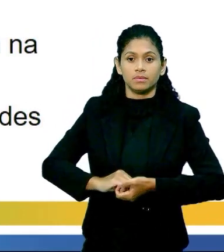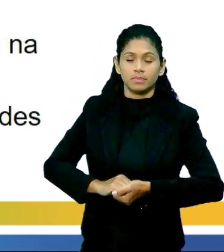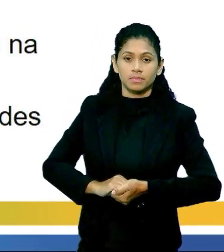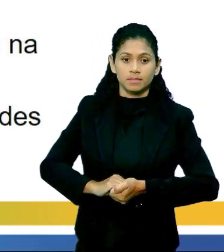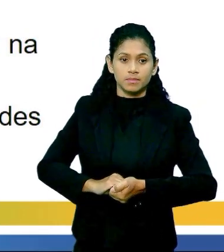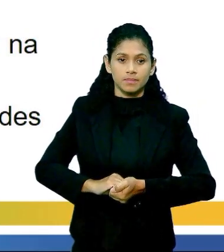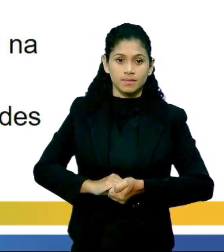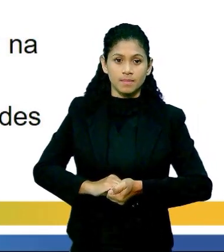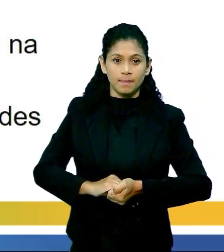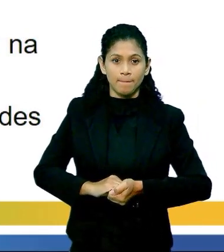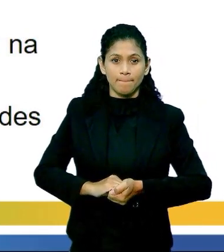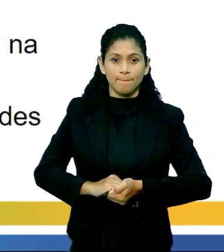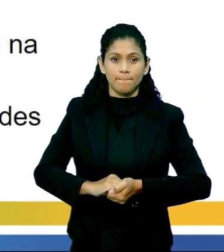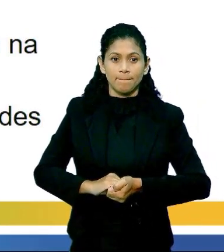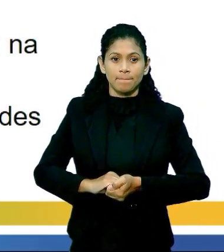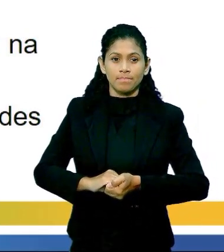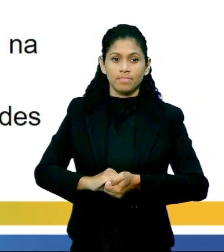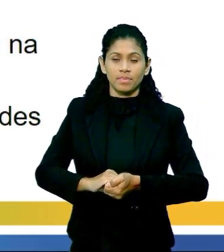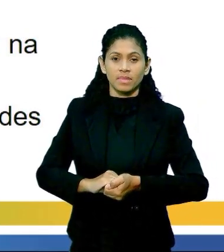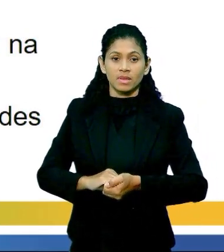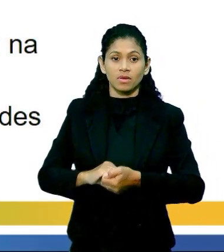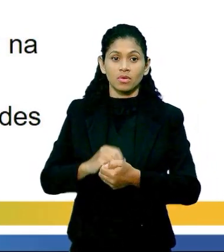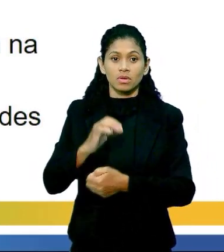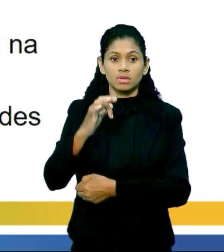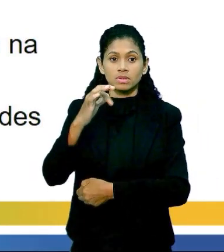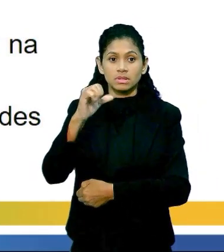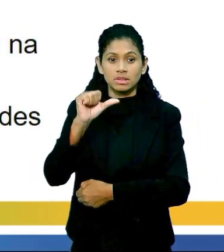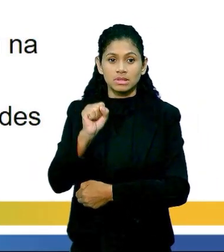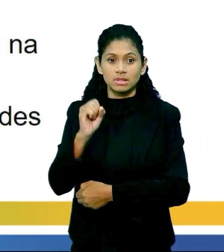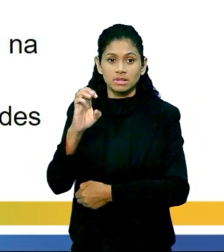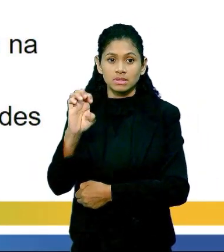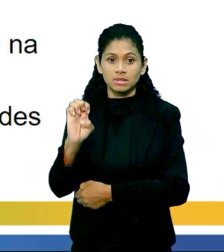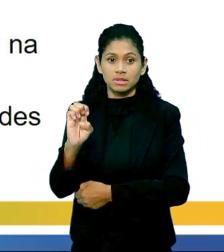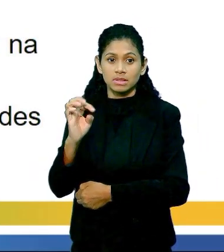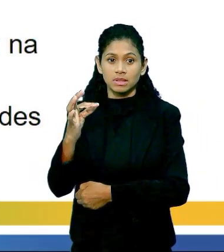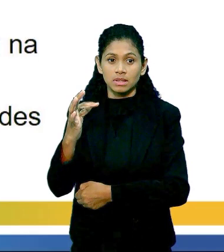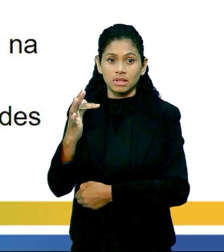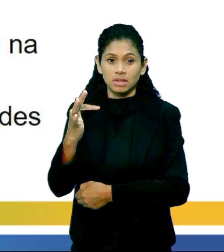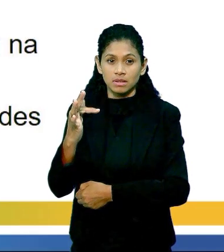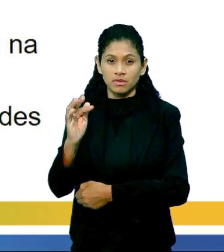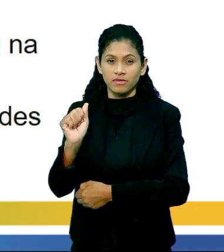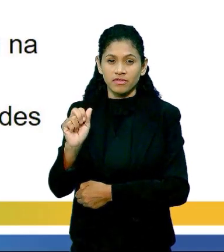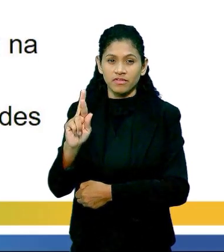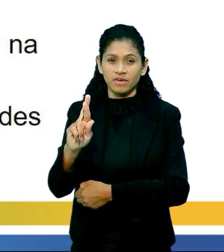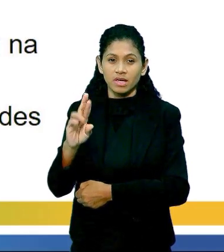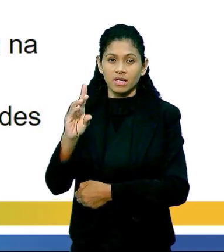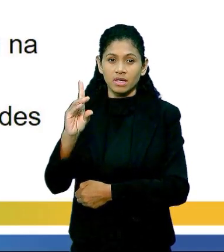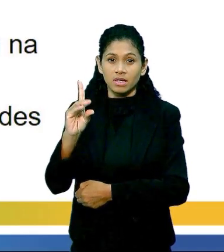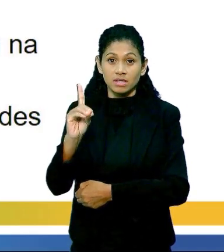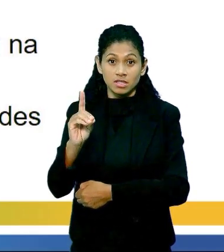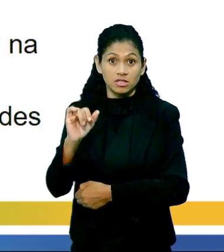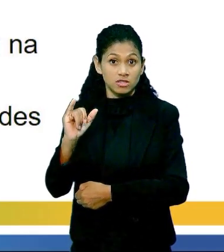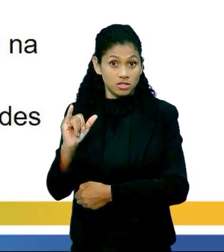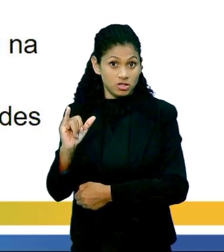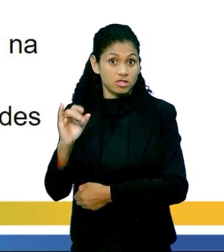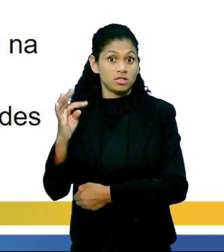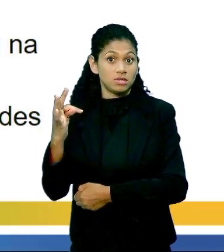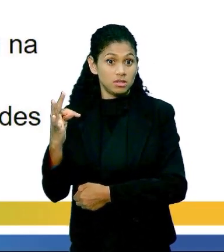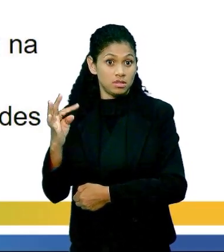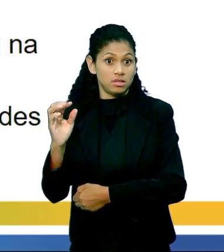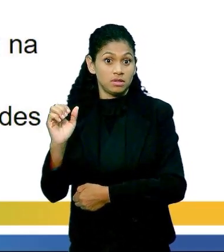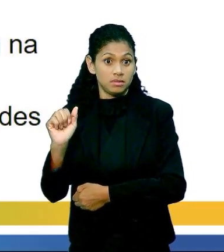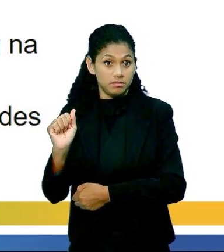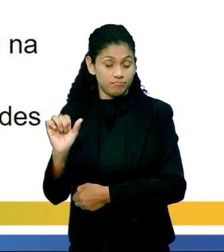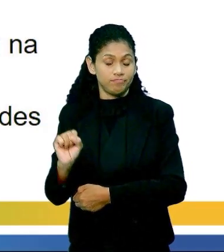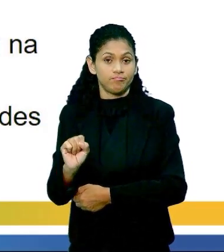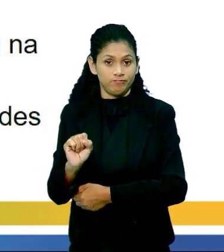o enunciador ele fala aí, ó. Os sefarditas são descendentes dos judeus expulsos da Espanha em